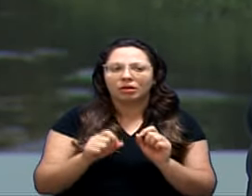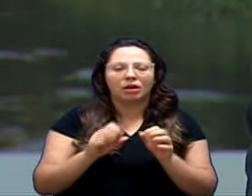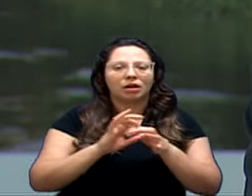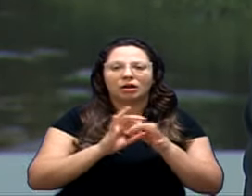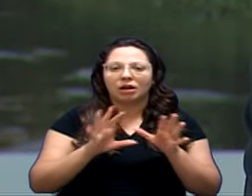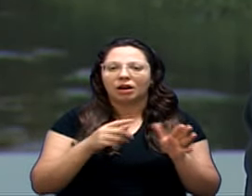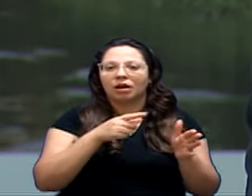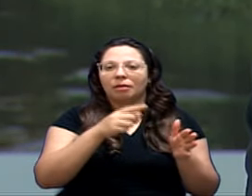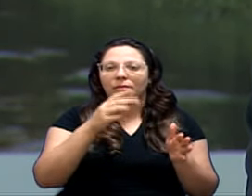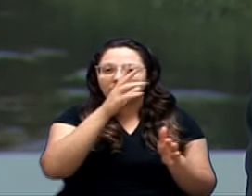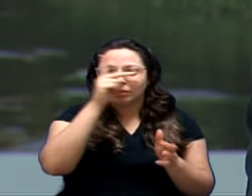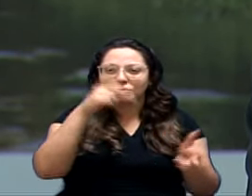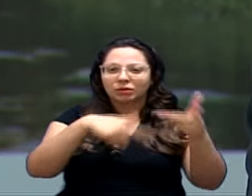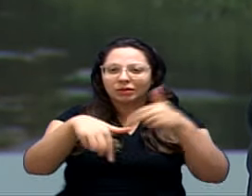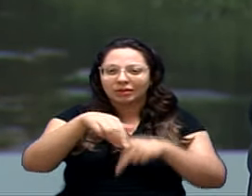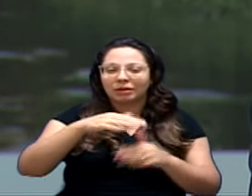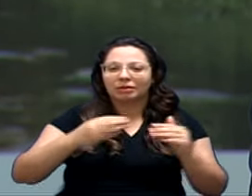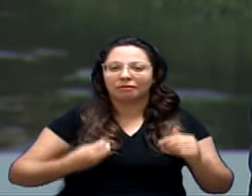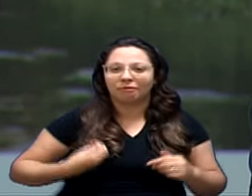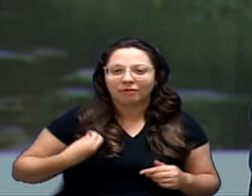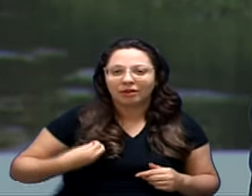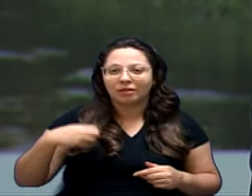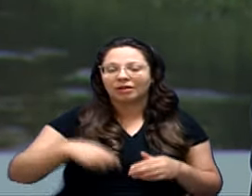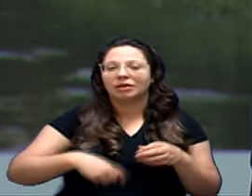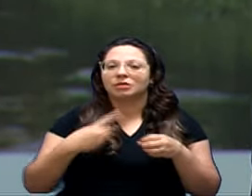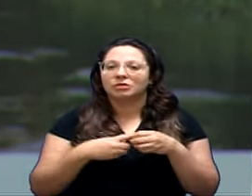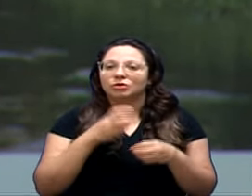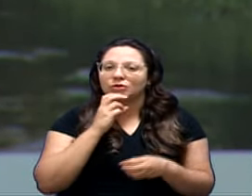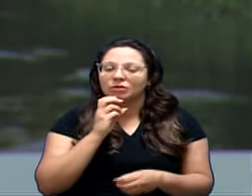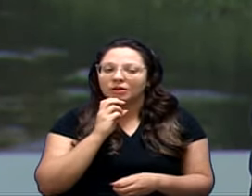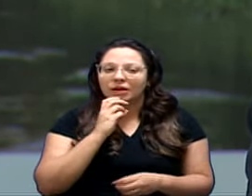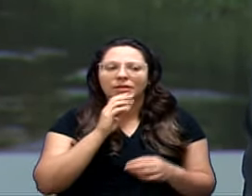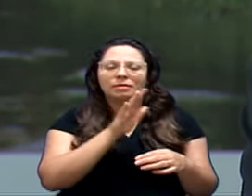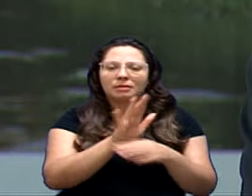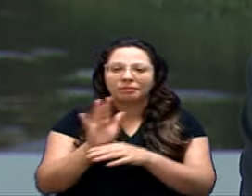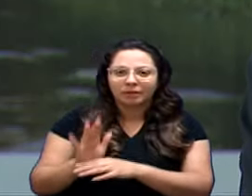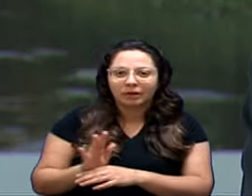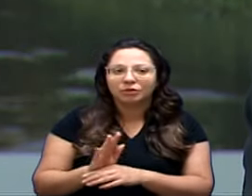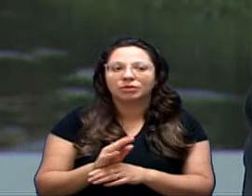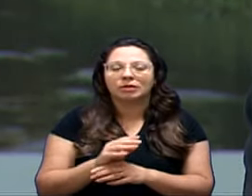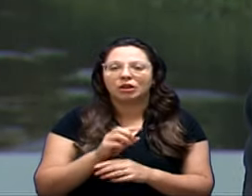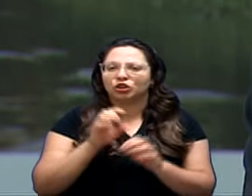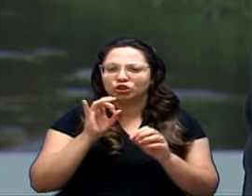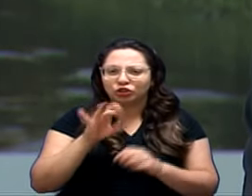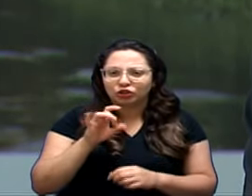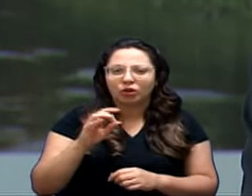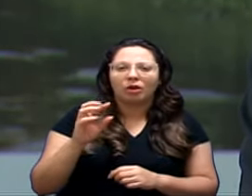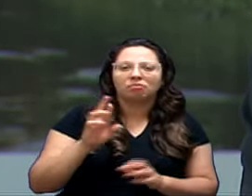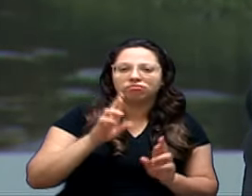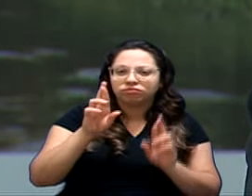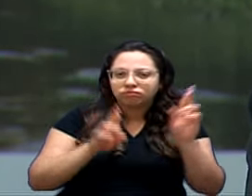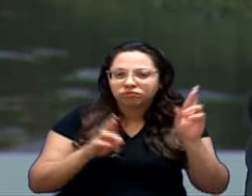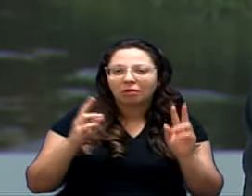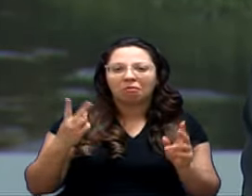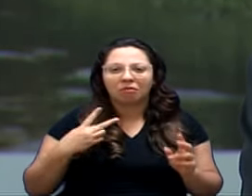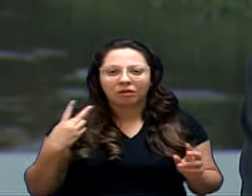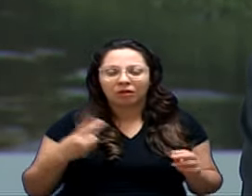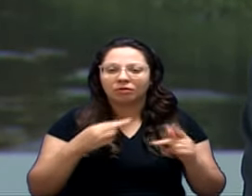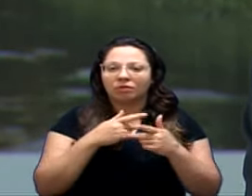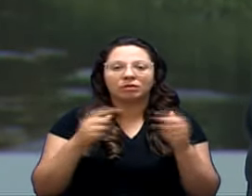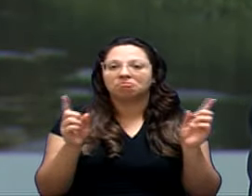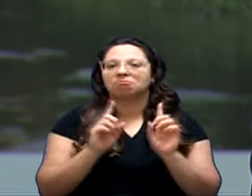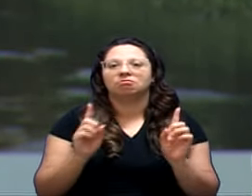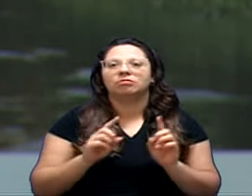cidadãos é uma maneira de garantir que as decisões não sejam tomadas apenas pelas autoridades e pelos especialistas mas também com a